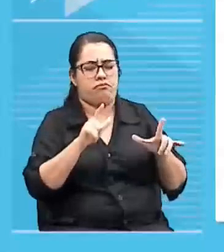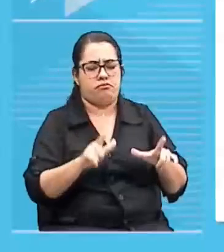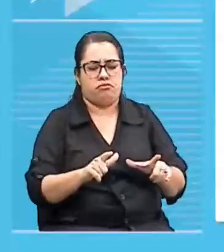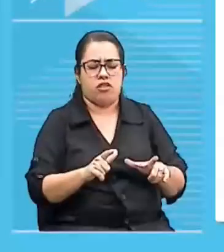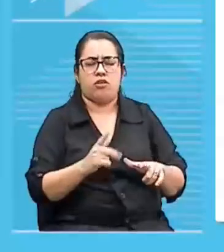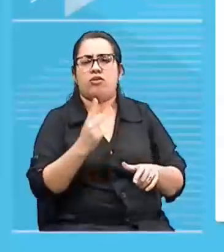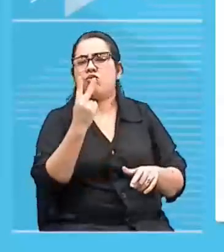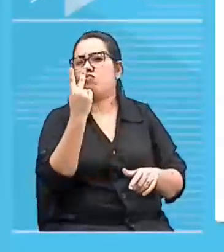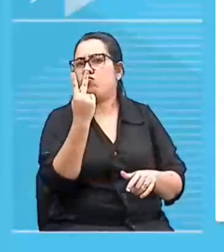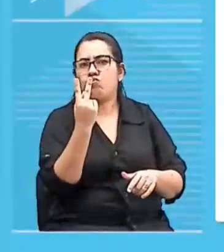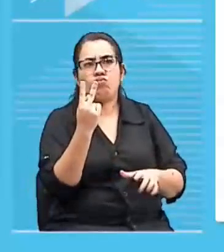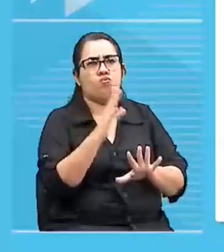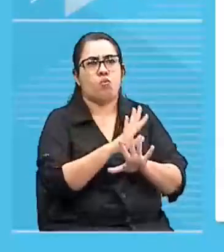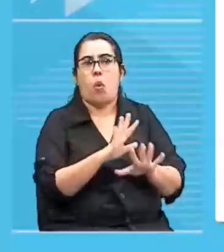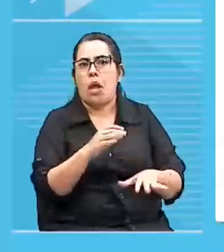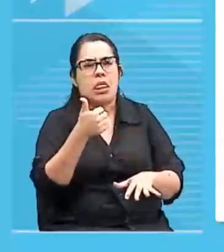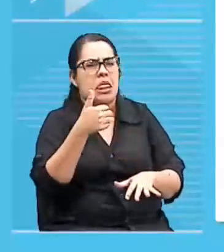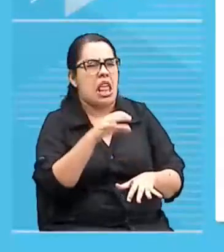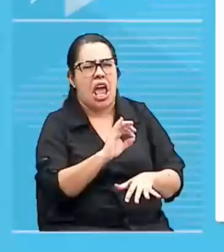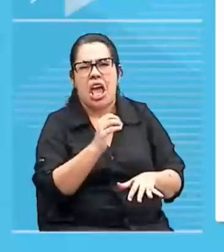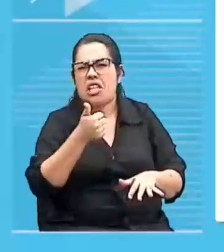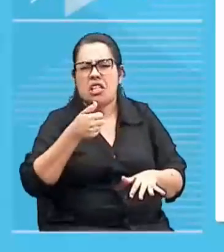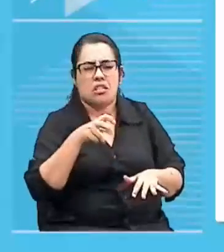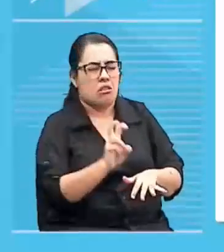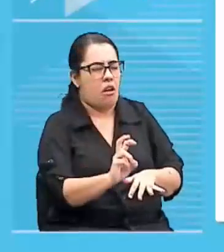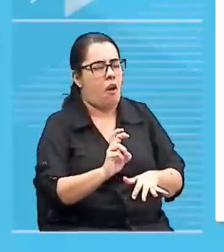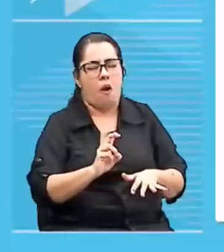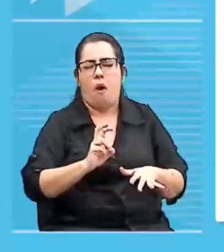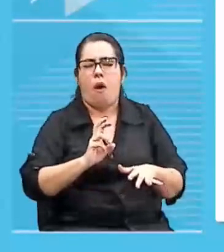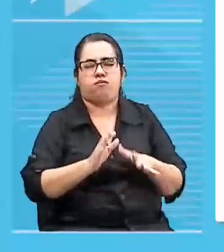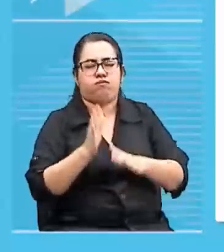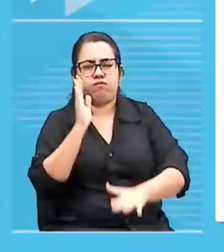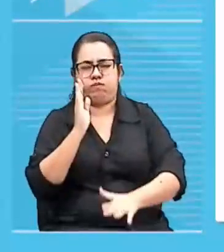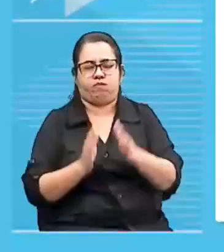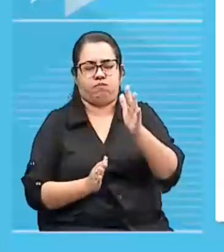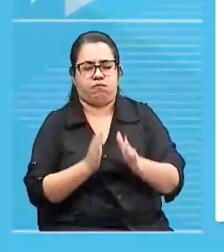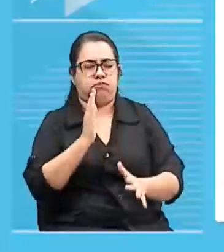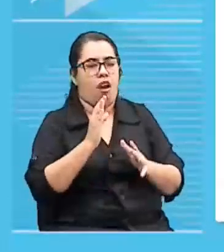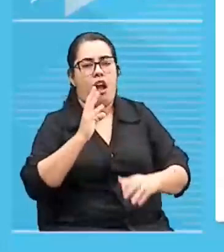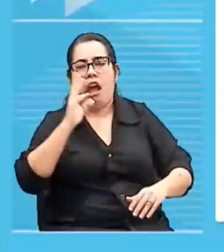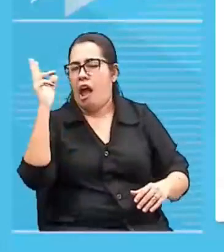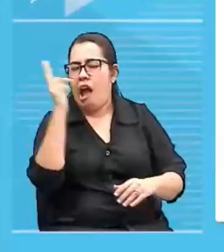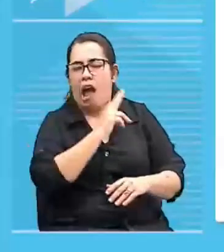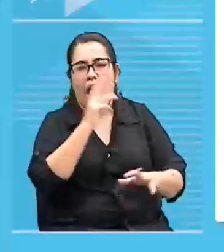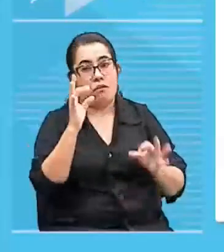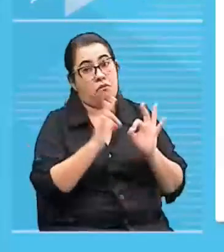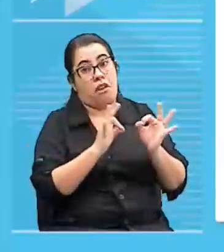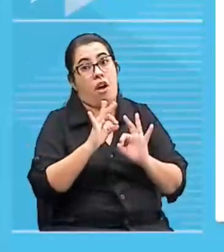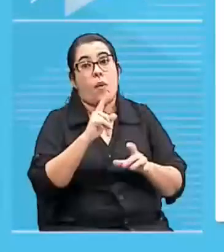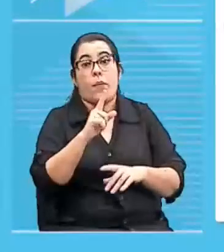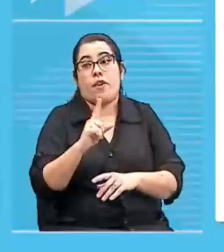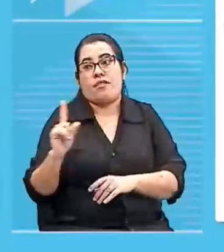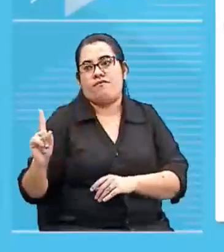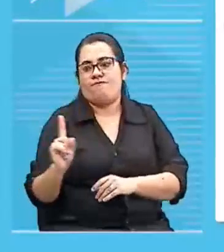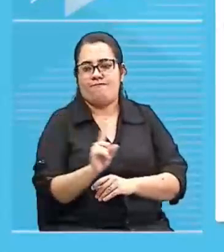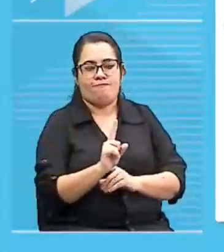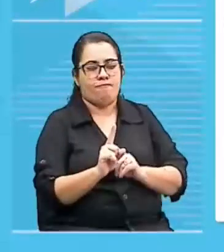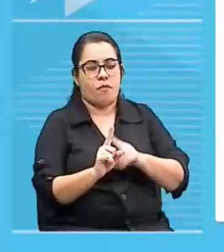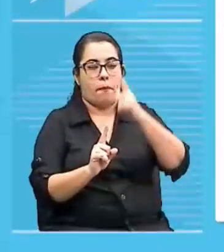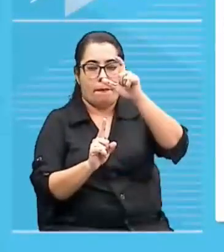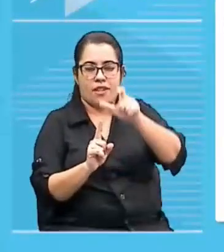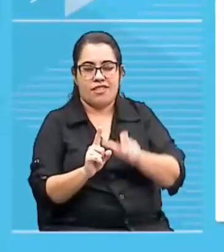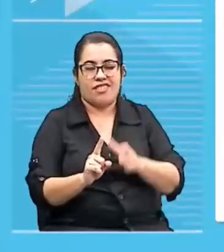tá? Ela consegue fazer 10, 15 com robôs, ao invés de pessoas, tá? Então, isso